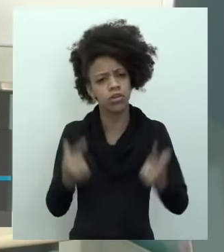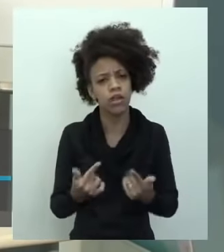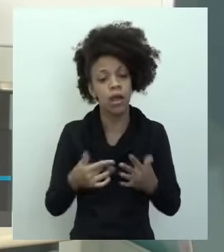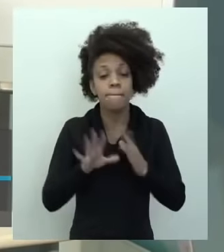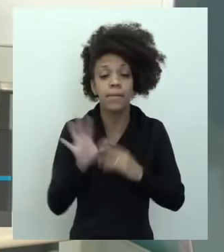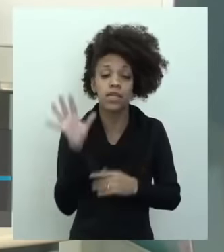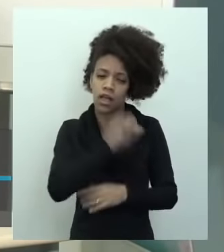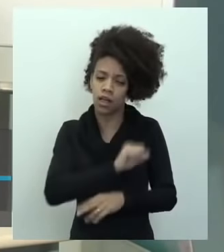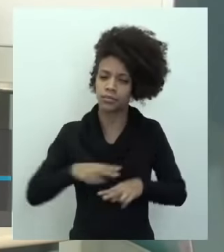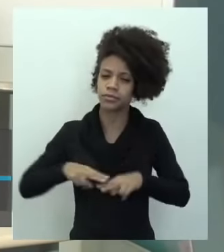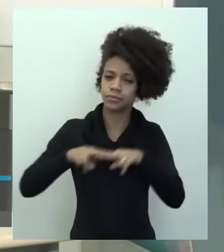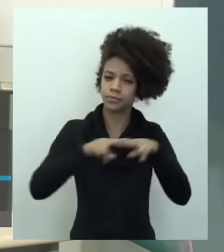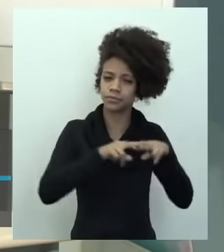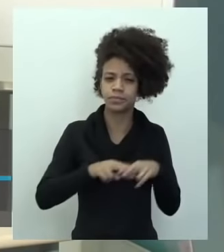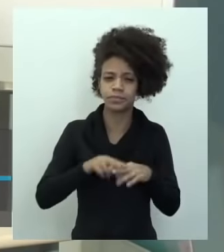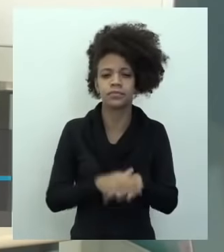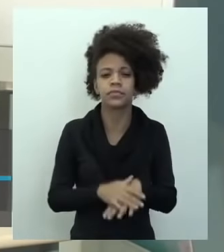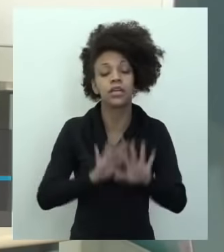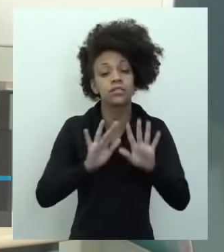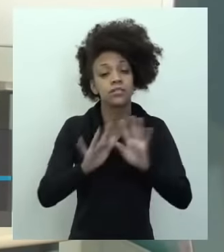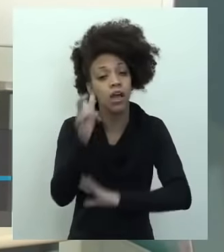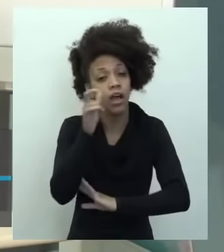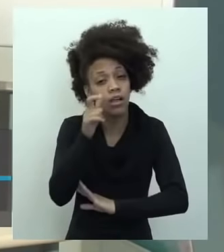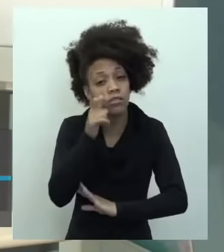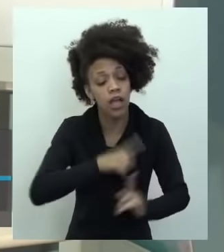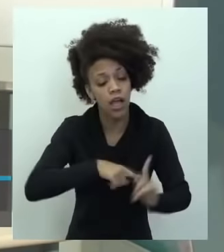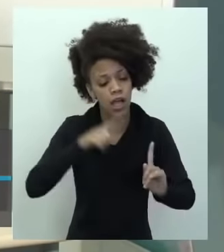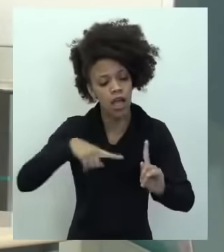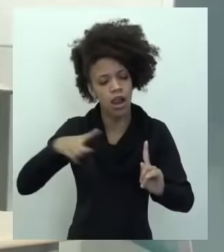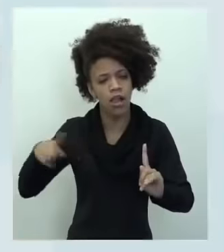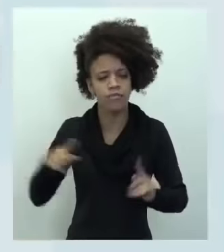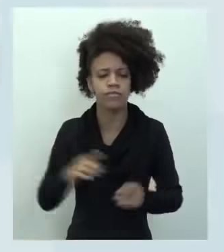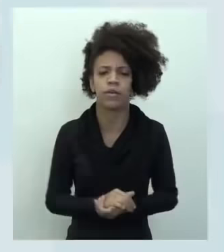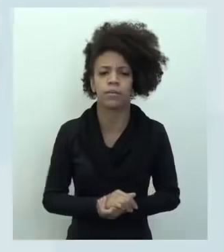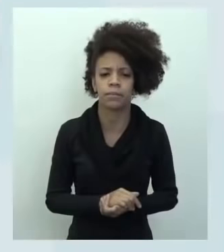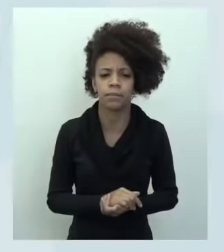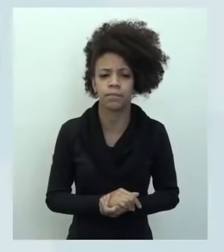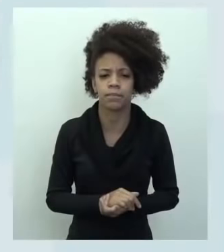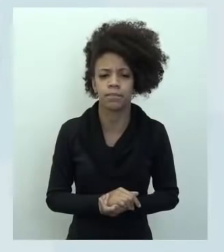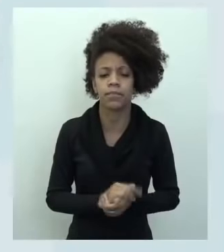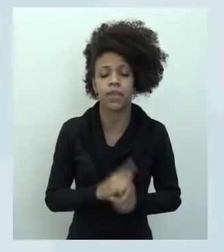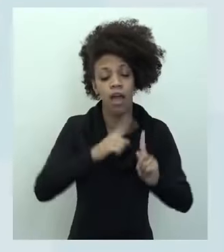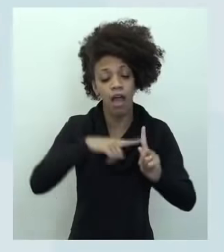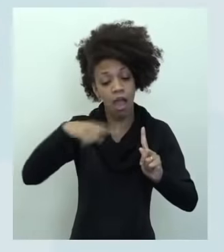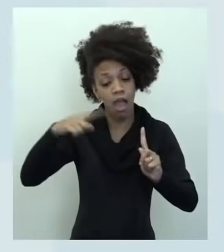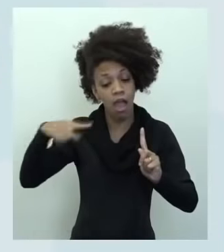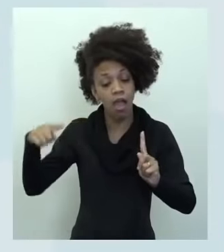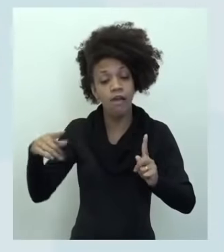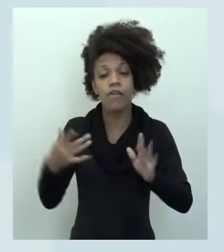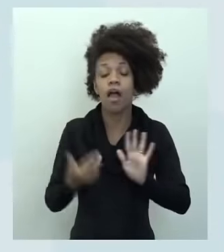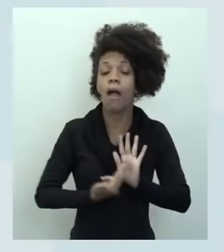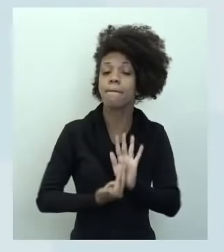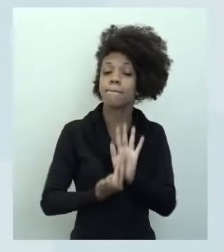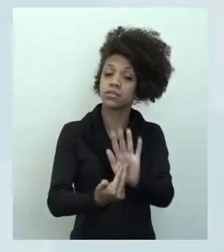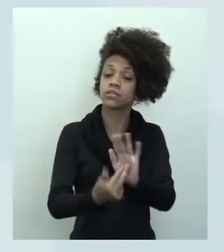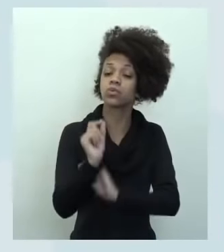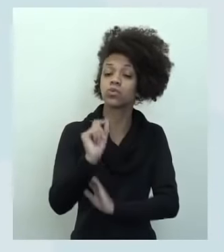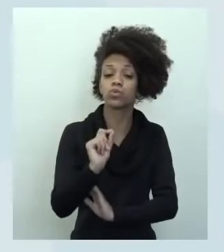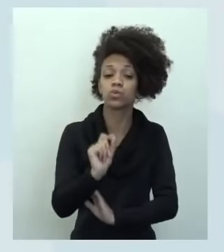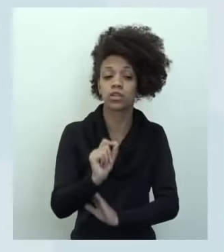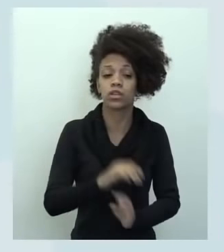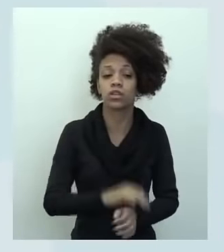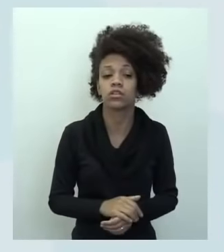rápida retomada. Então acompanhe aí a escala gráfica. Né? A escala gráfica é a representação, né, a